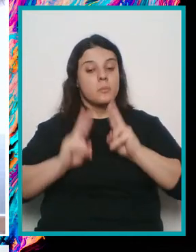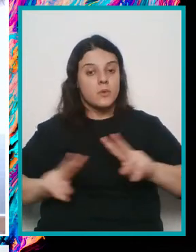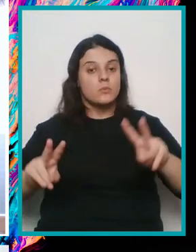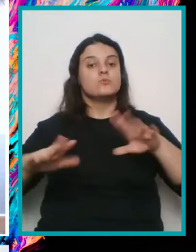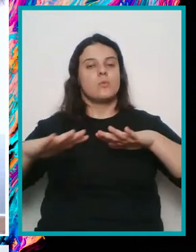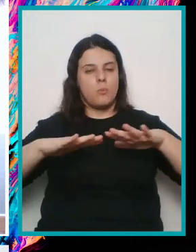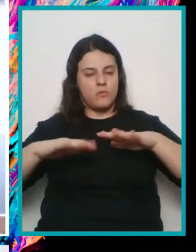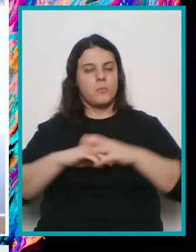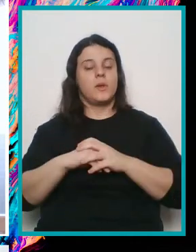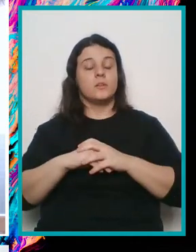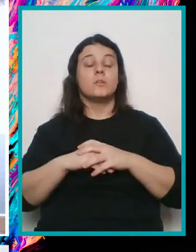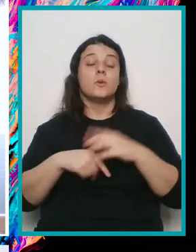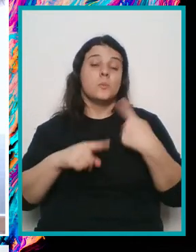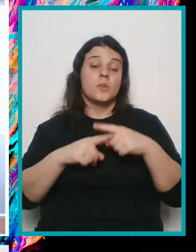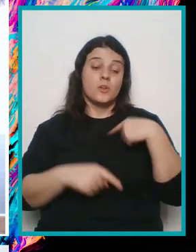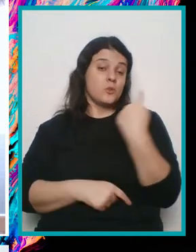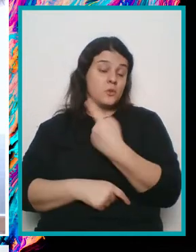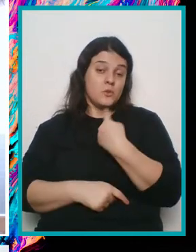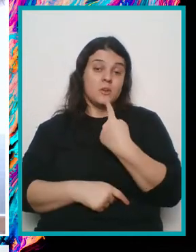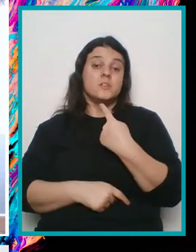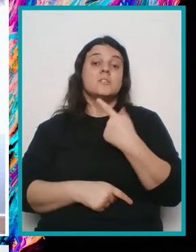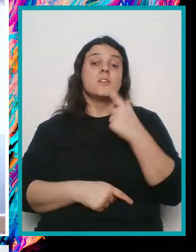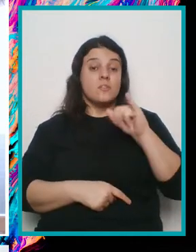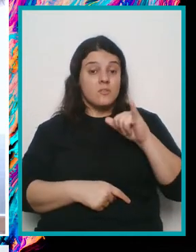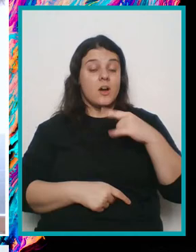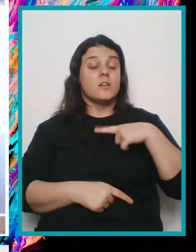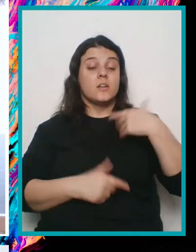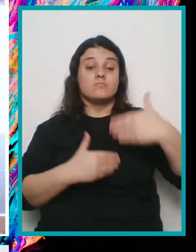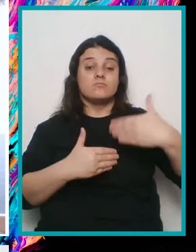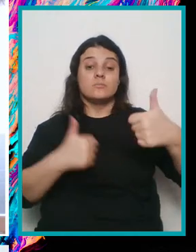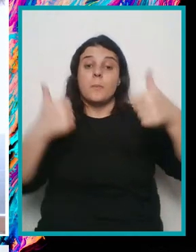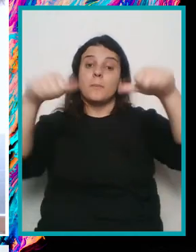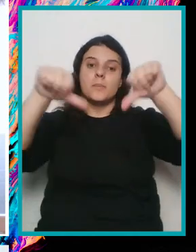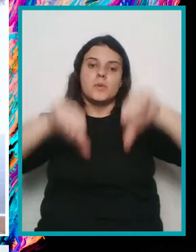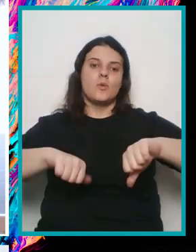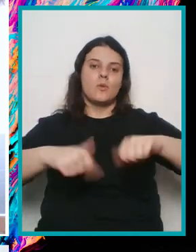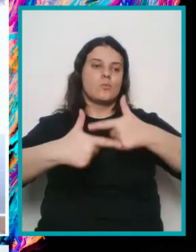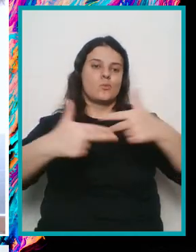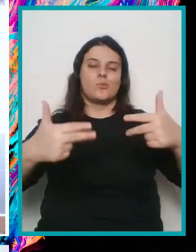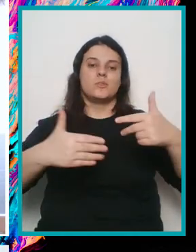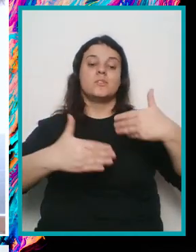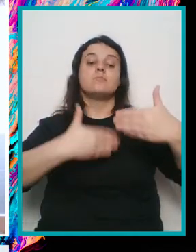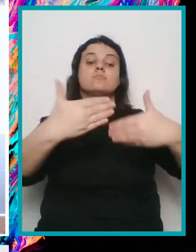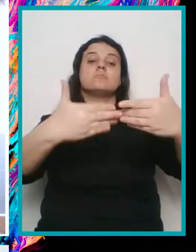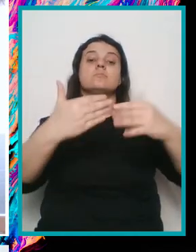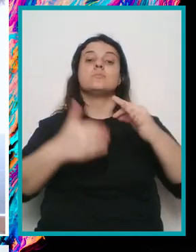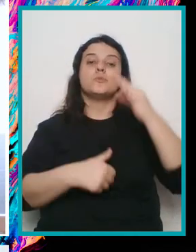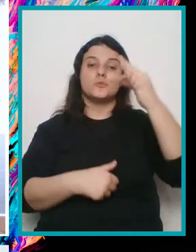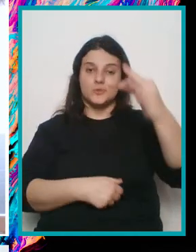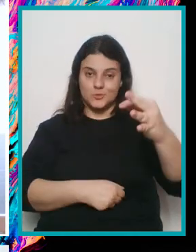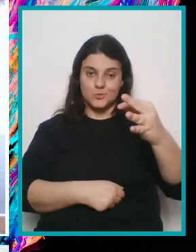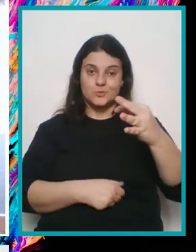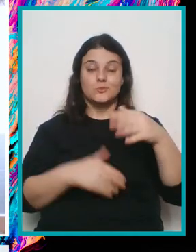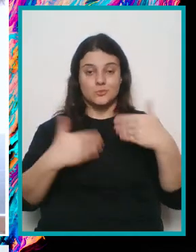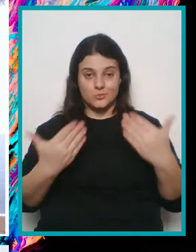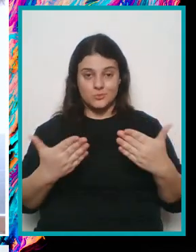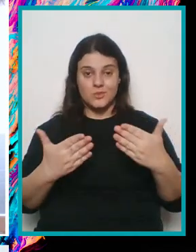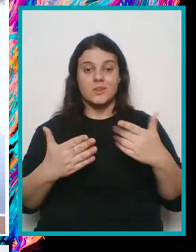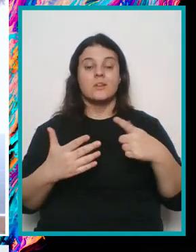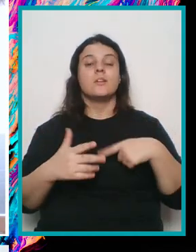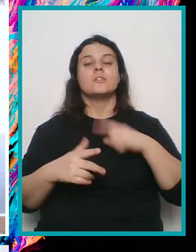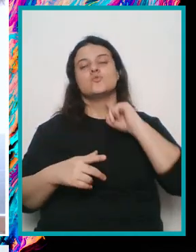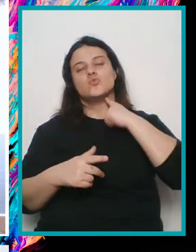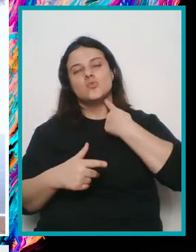carbono e do desmatamento e da devastação dos biomas globais, né? Falando um pouco então na possibilidade